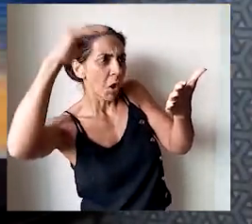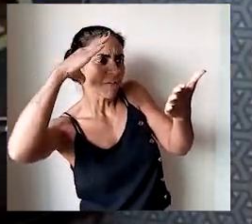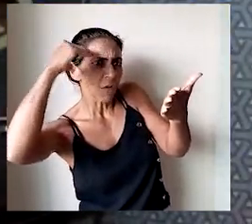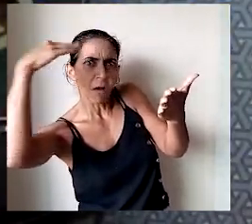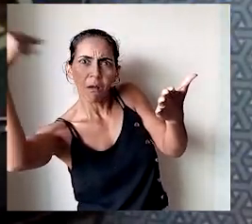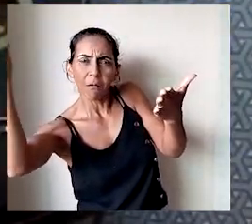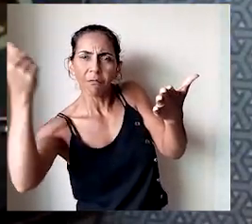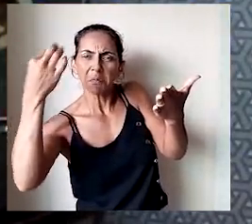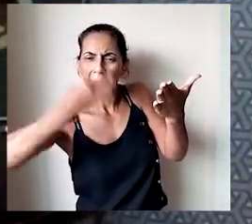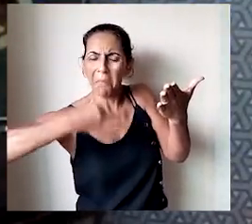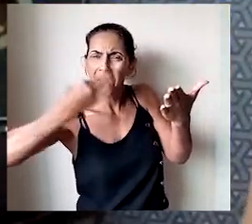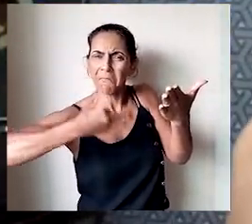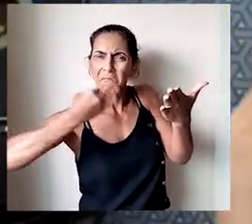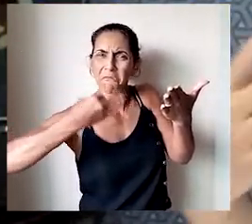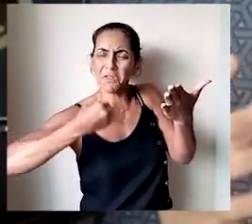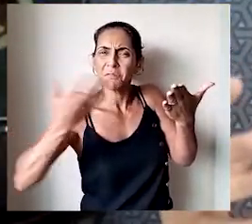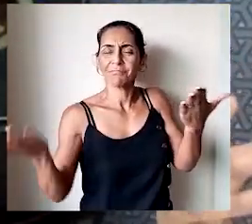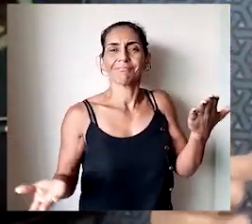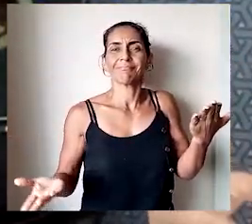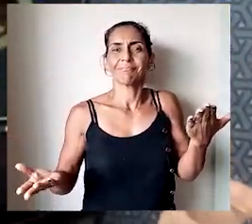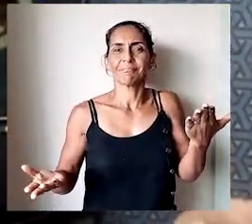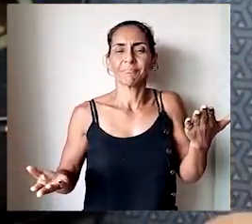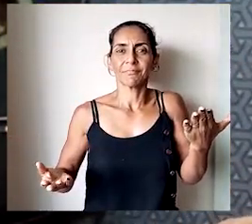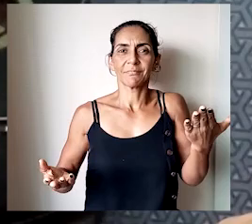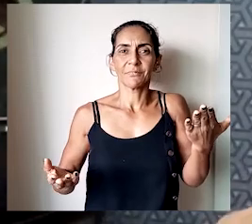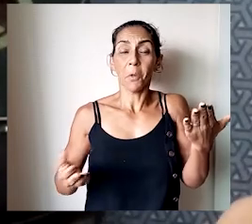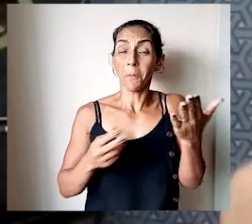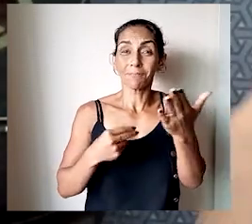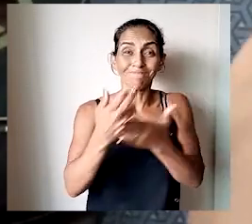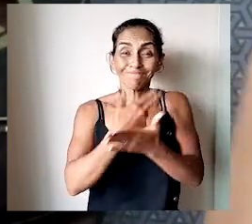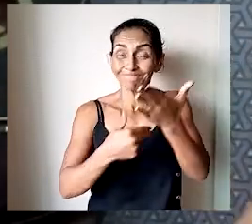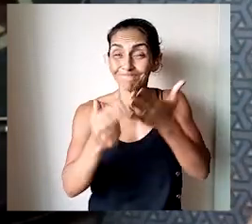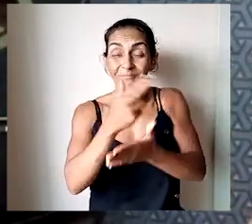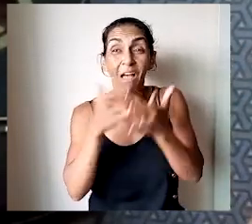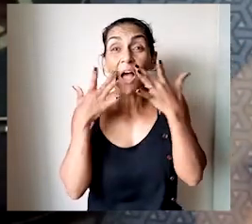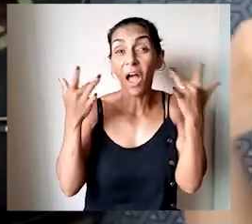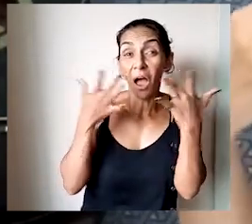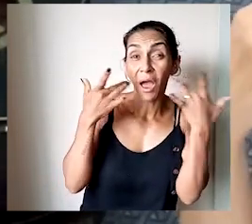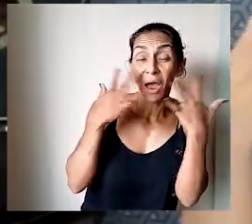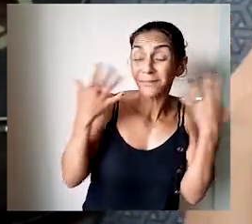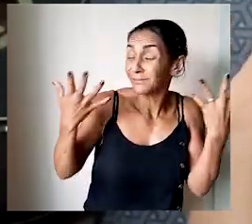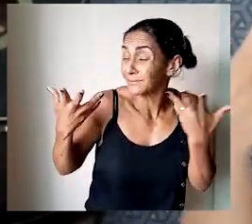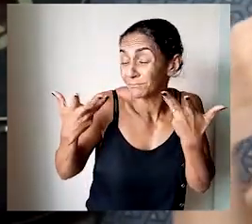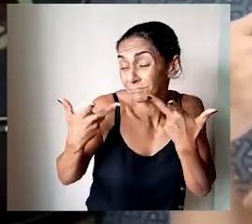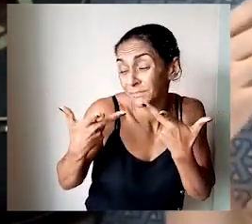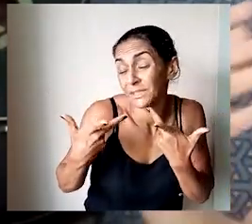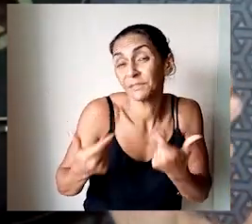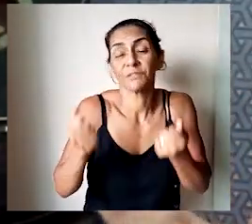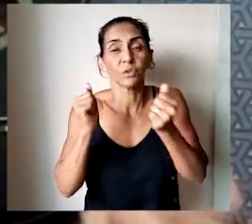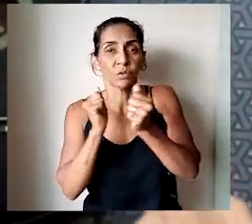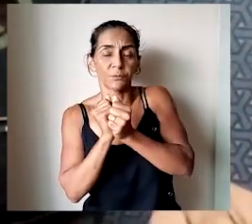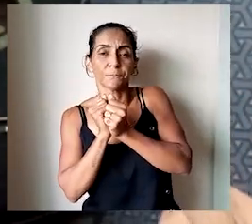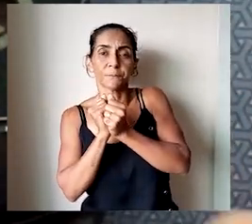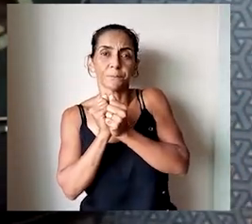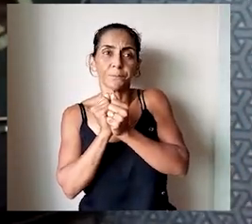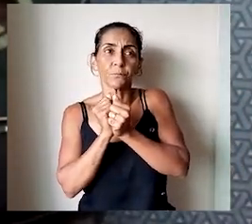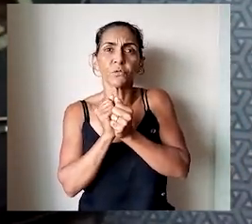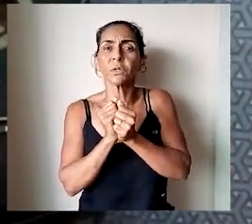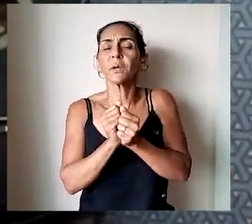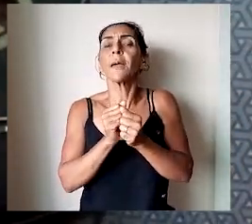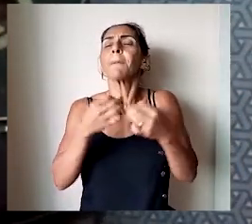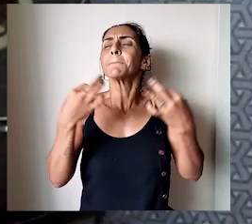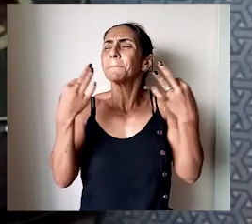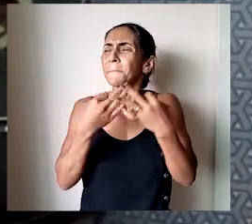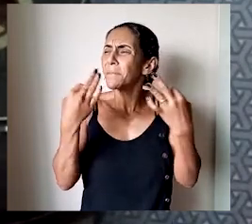do mundo. O trabalho de cores que eles fizeram, o trabalho artístico facial, o trabalho das maquetes que eles usaram, é